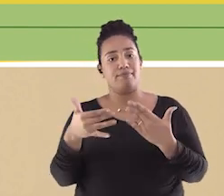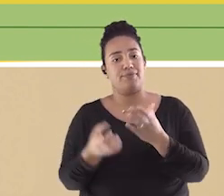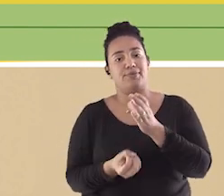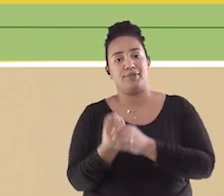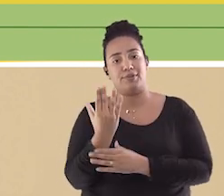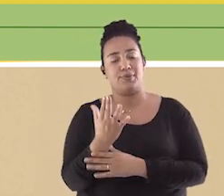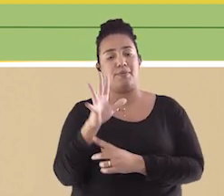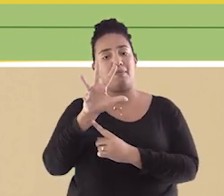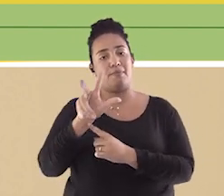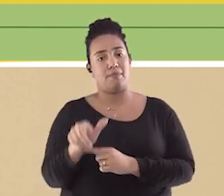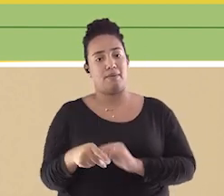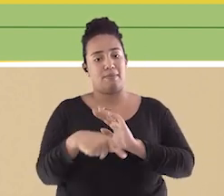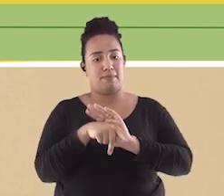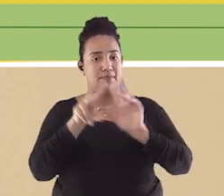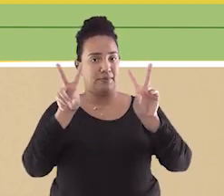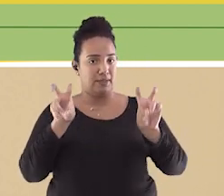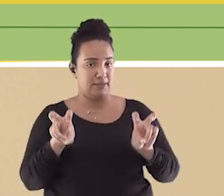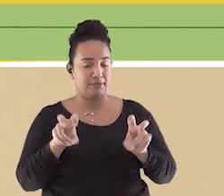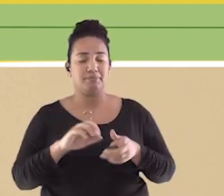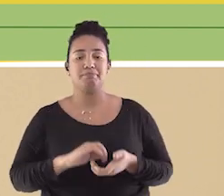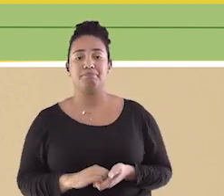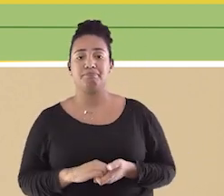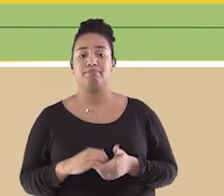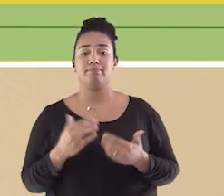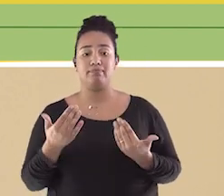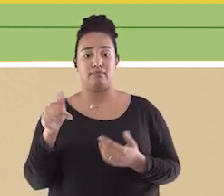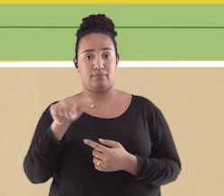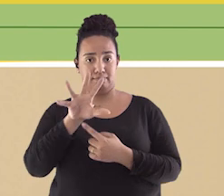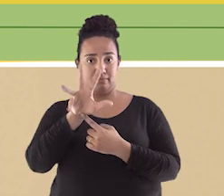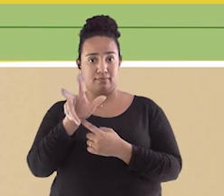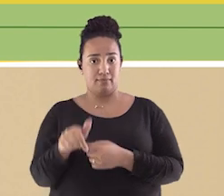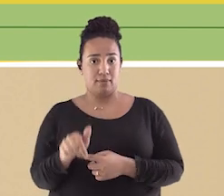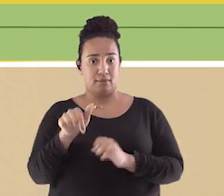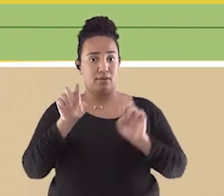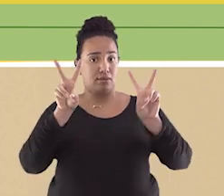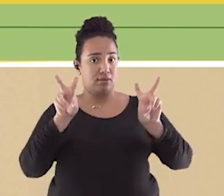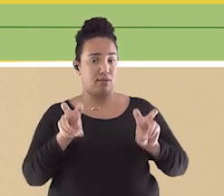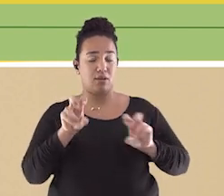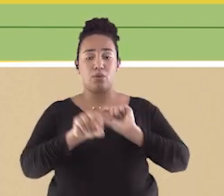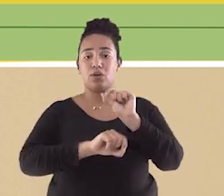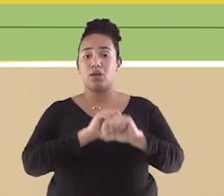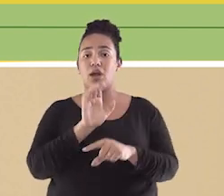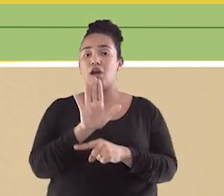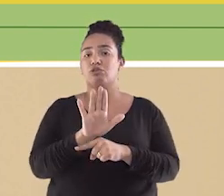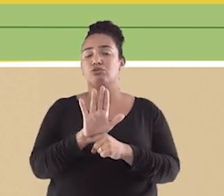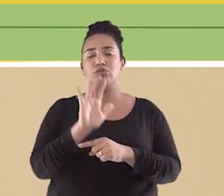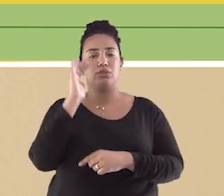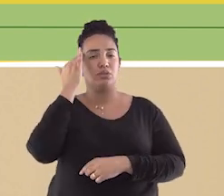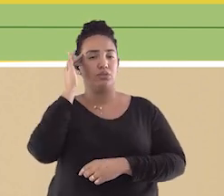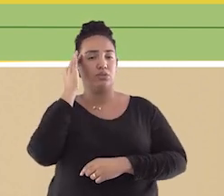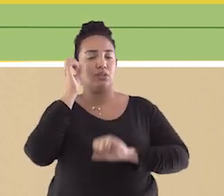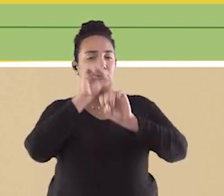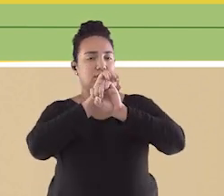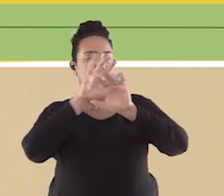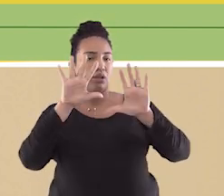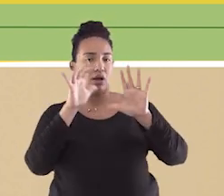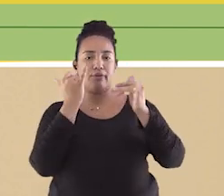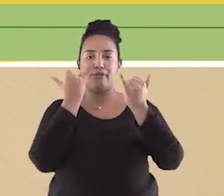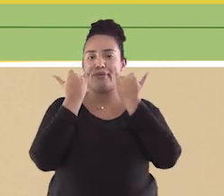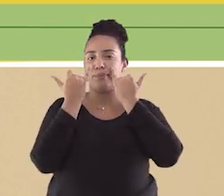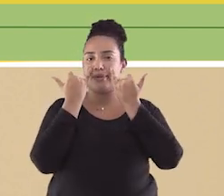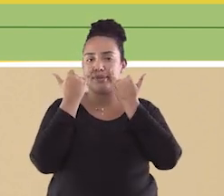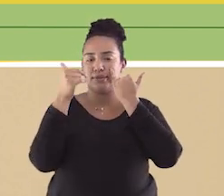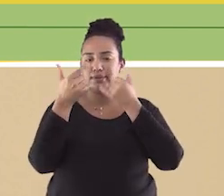mapas temáticos. Normalmente, os mapas temáticos, eles facilitam o entendimento dos dados que